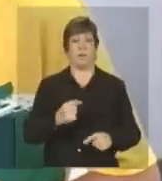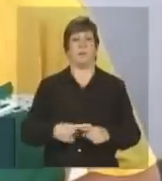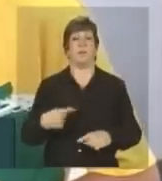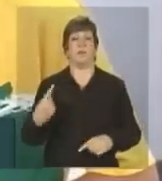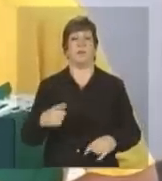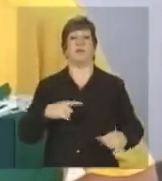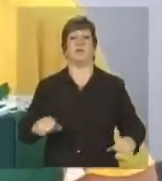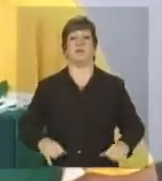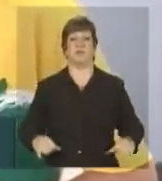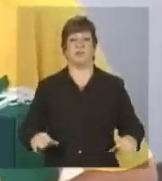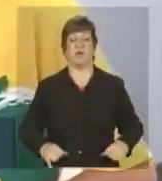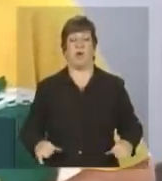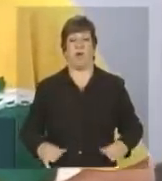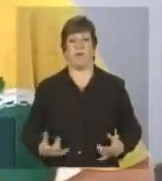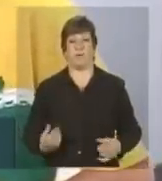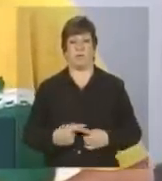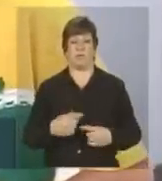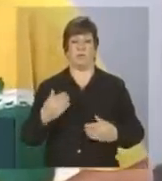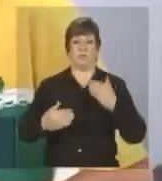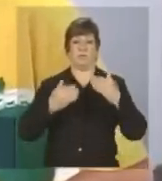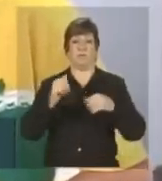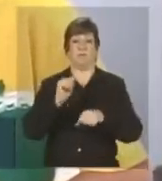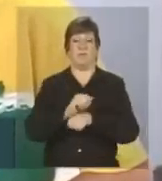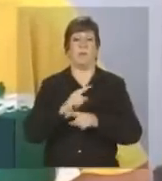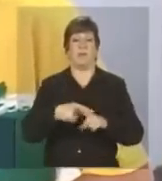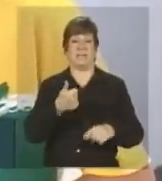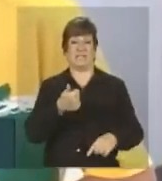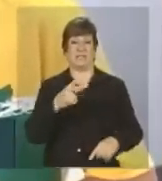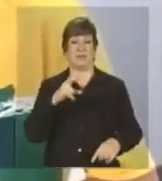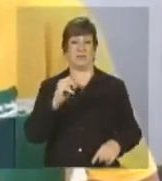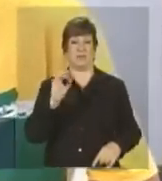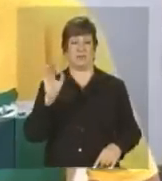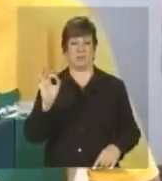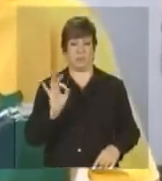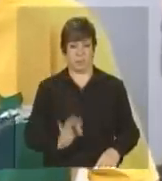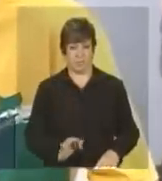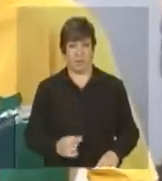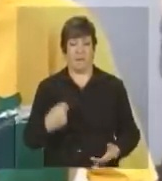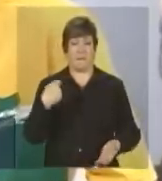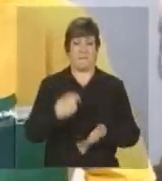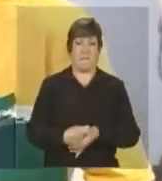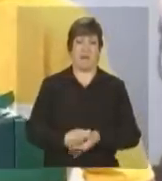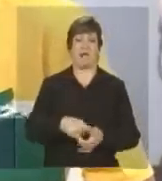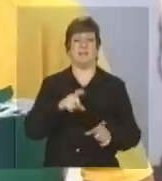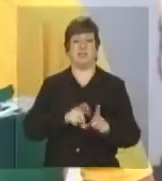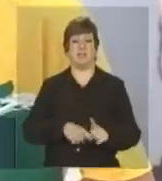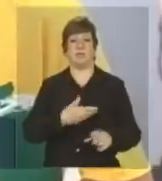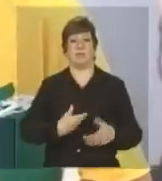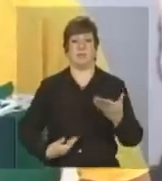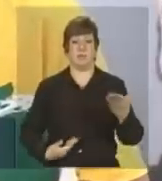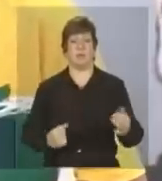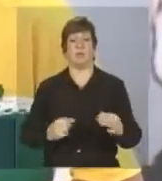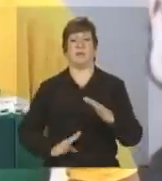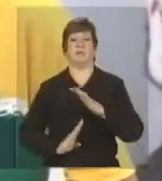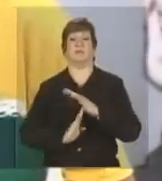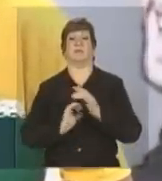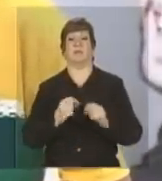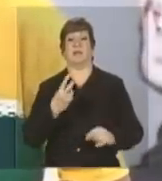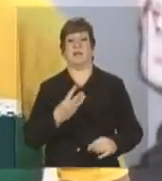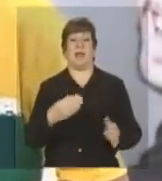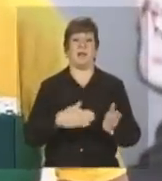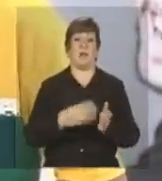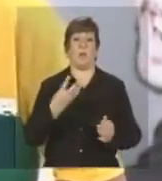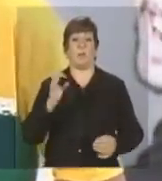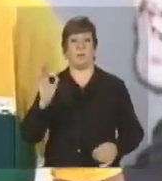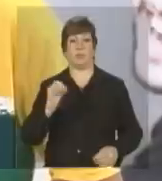nosso desenvolvimento, que é de comprometer cerca de 50% do orçamento da União pagando a dívida pública, e está limitado a cerca de 3% a